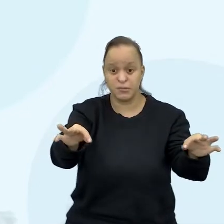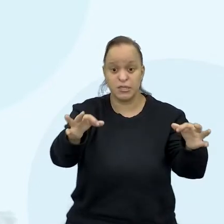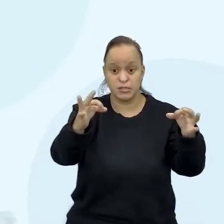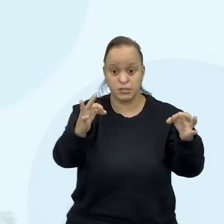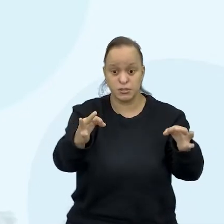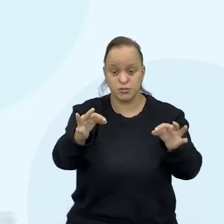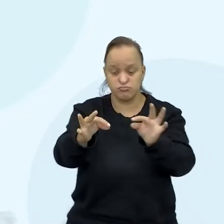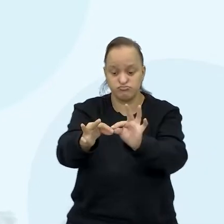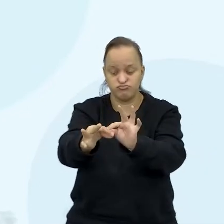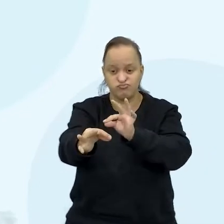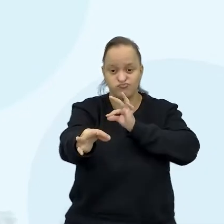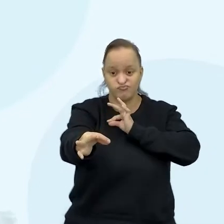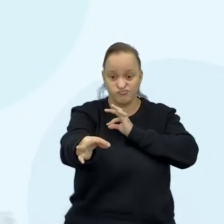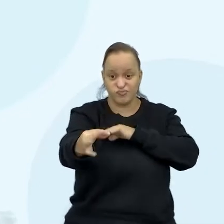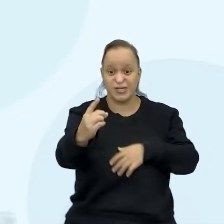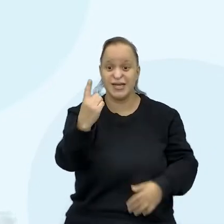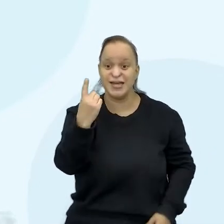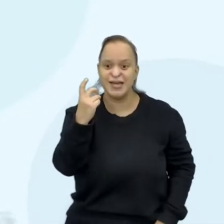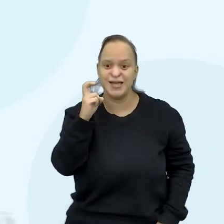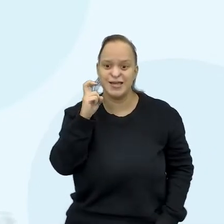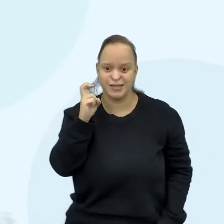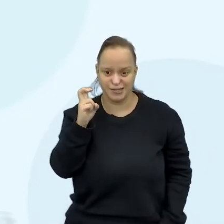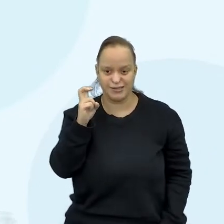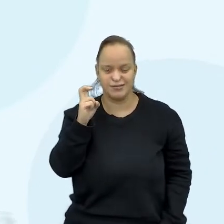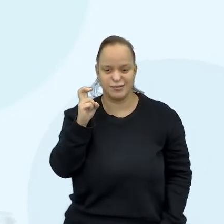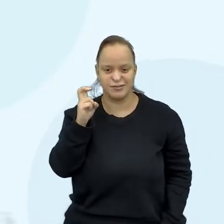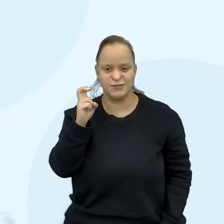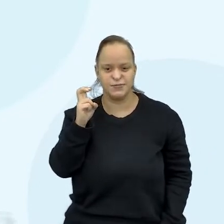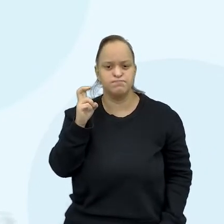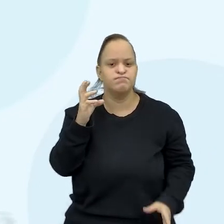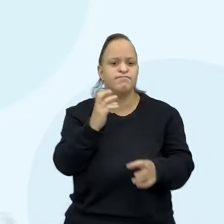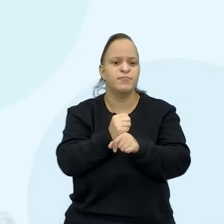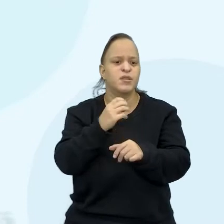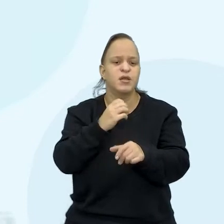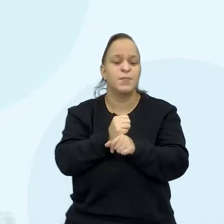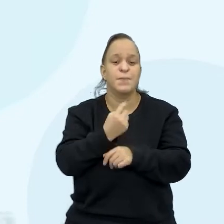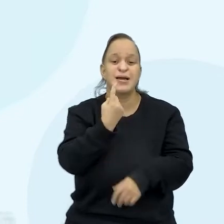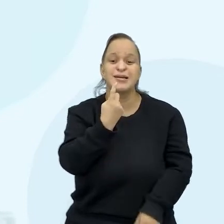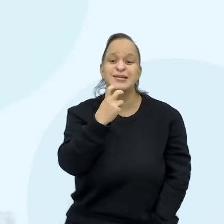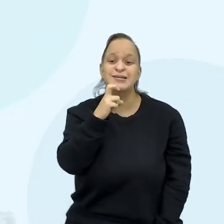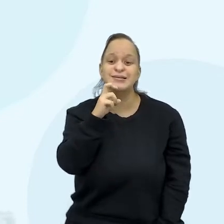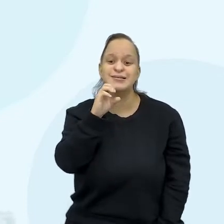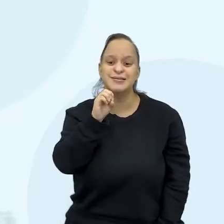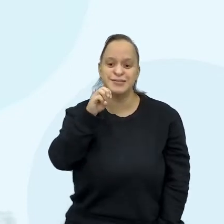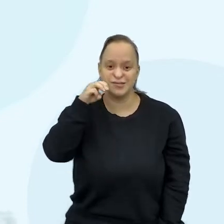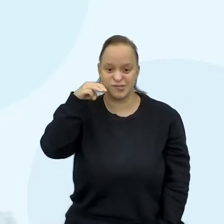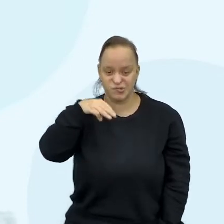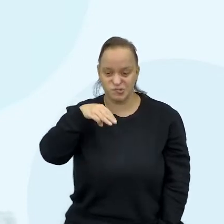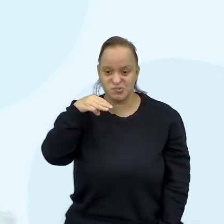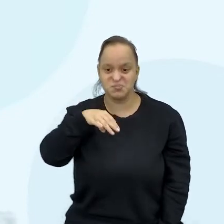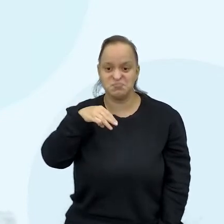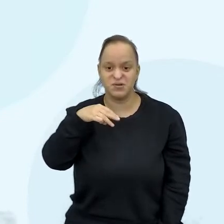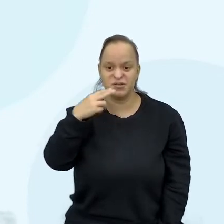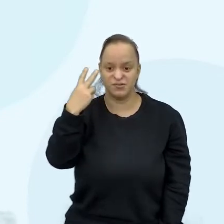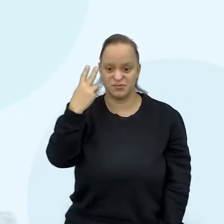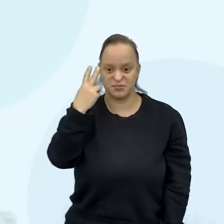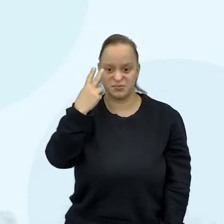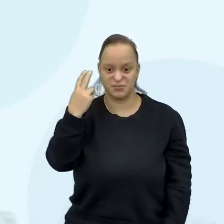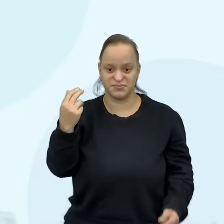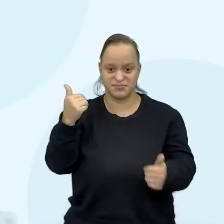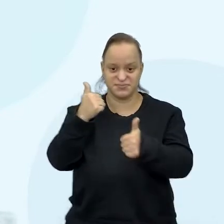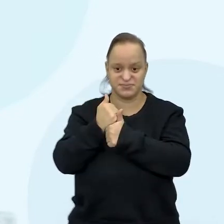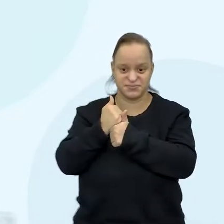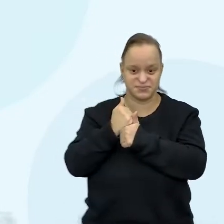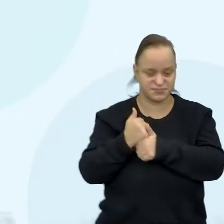por 15 metros de comprimento, totalizando 150 metros quadrados esse lote